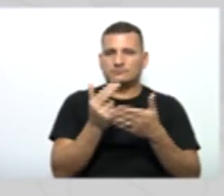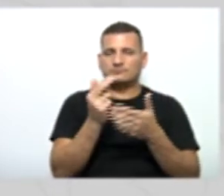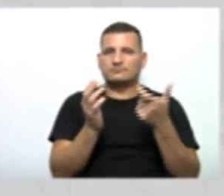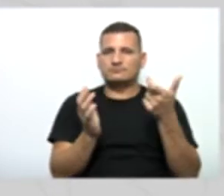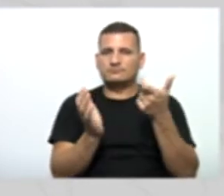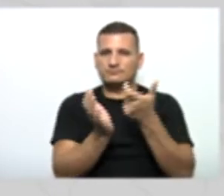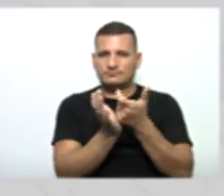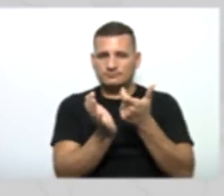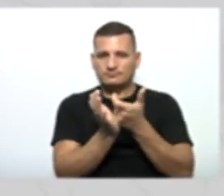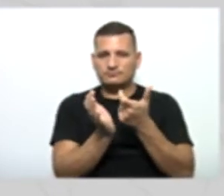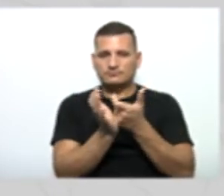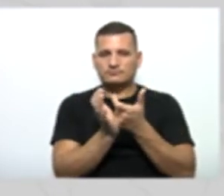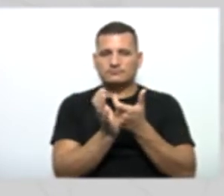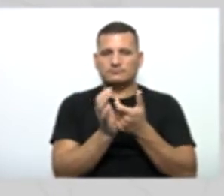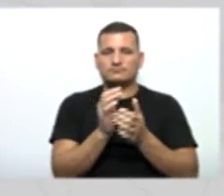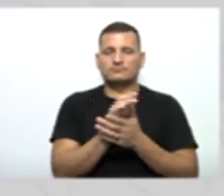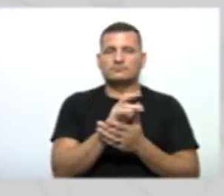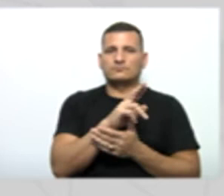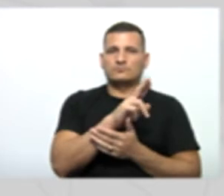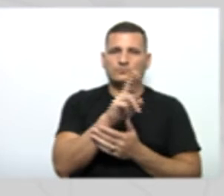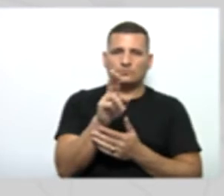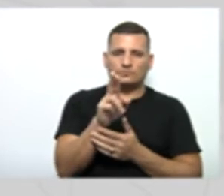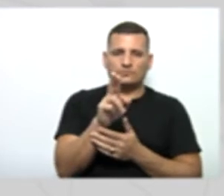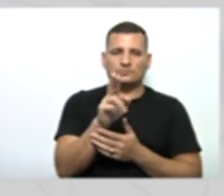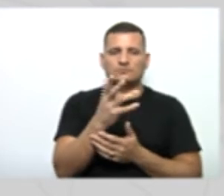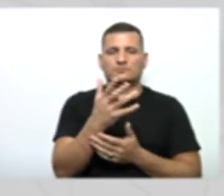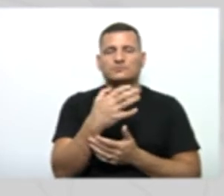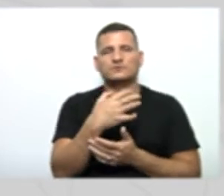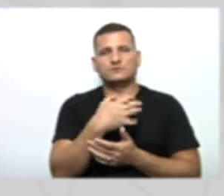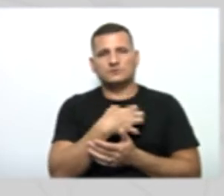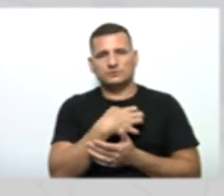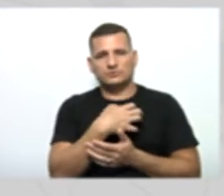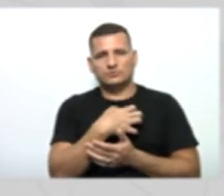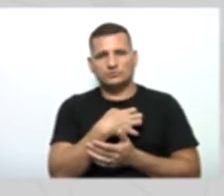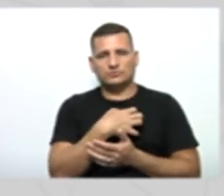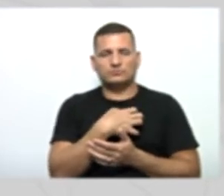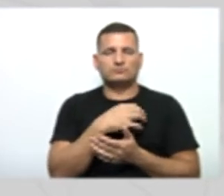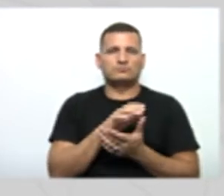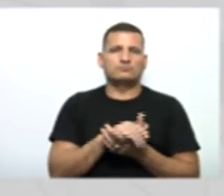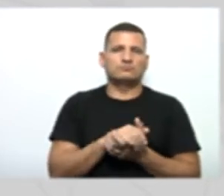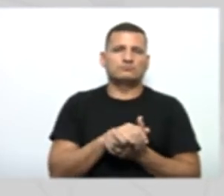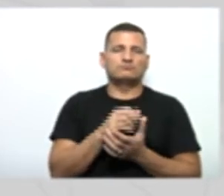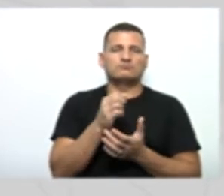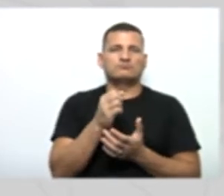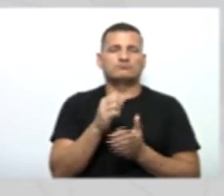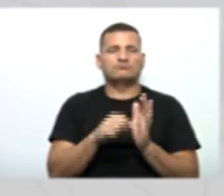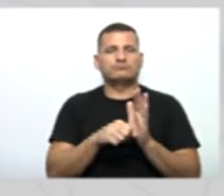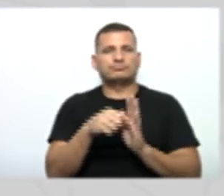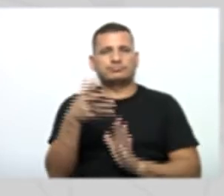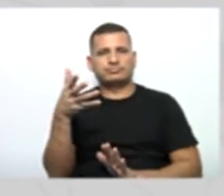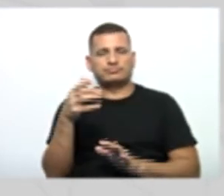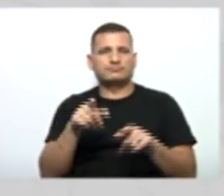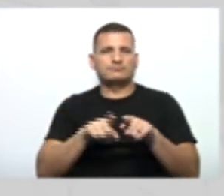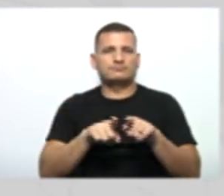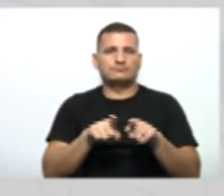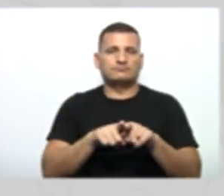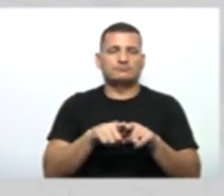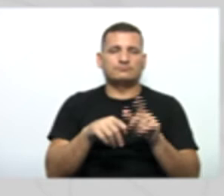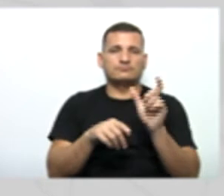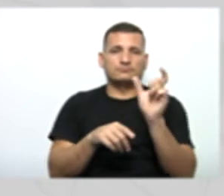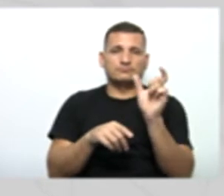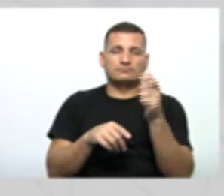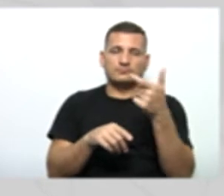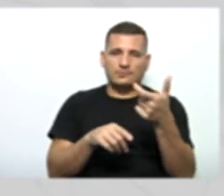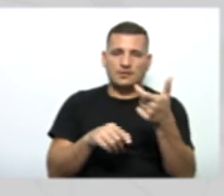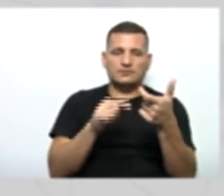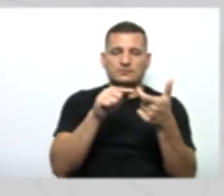certo? Então, o nome, o sentido e a multiplicidade, né? Quantas vezes que uma classe se relaciona,